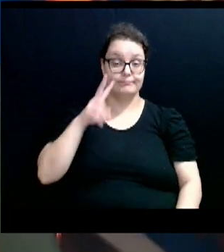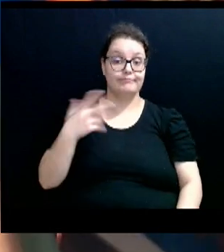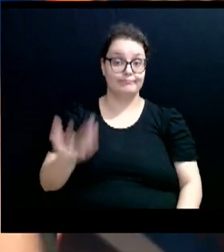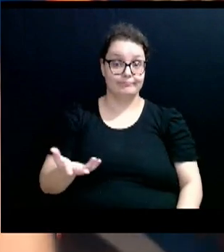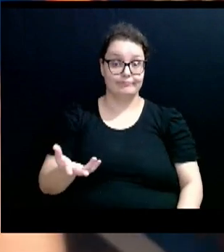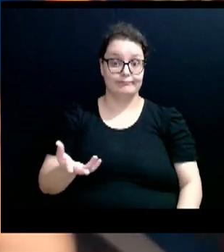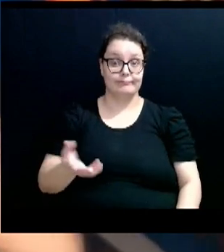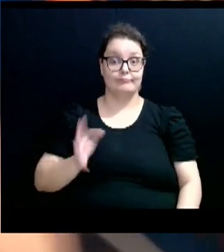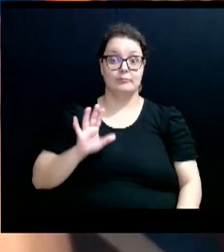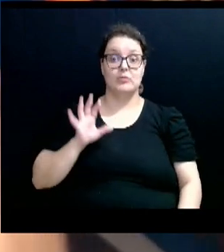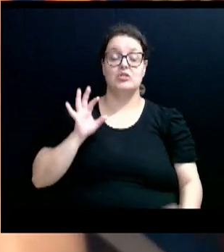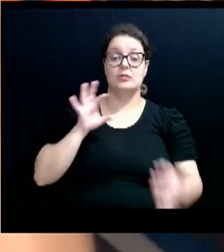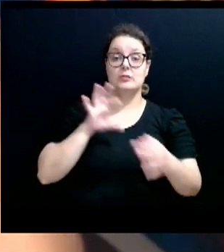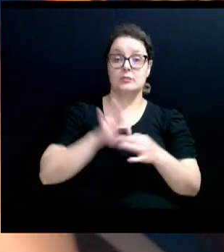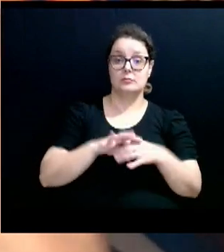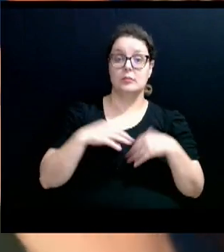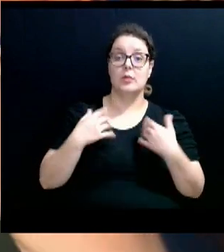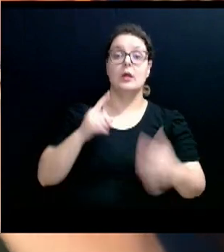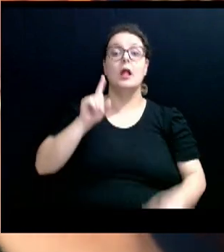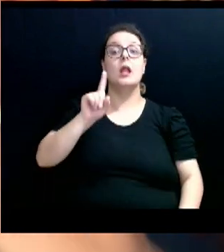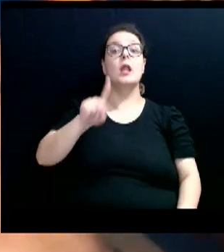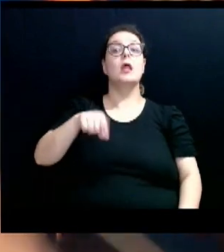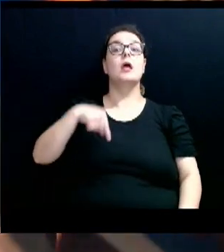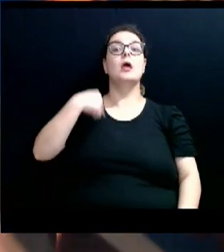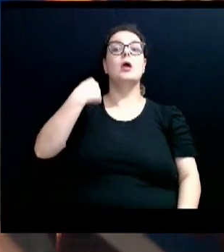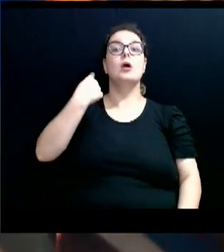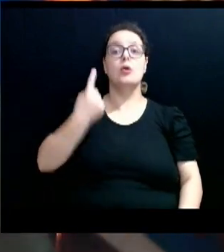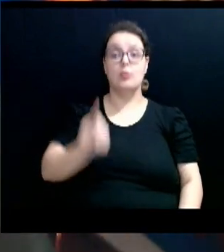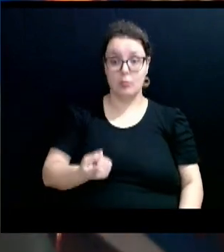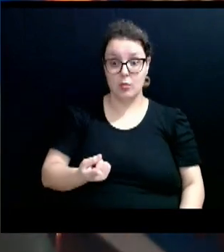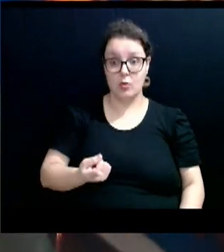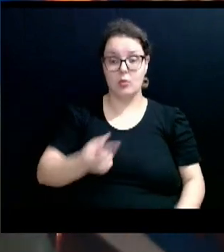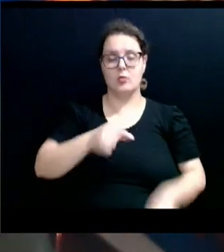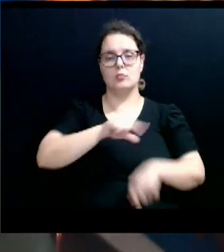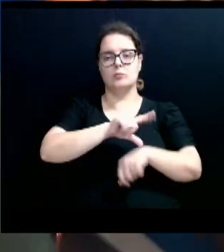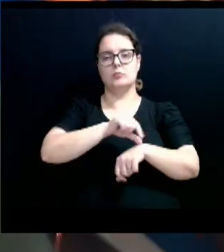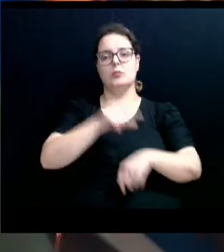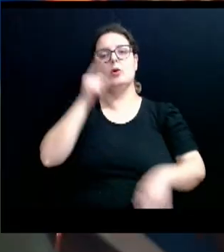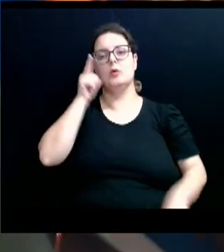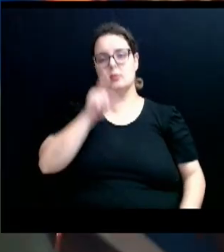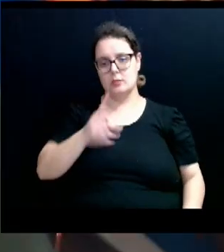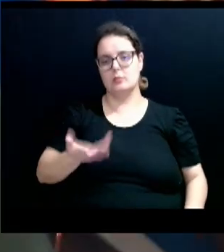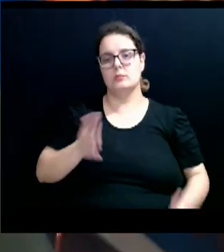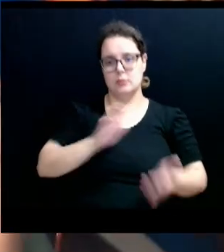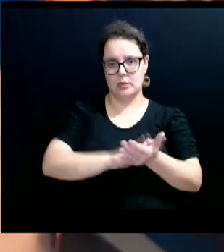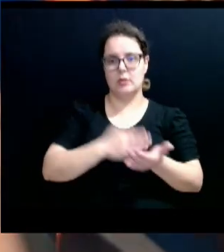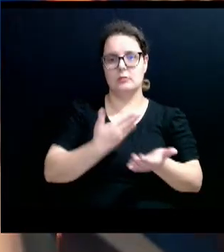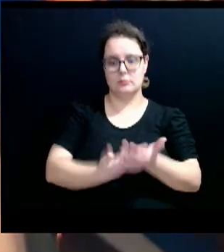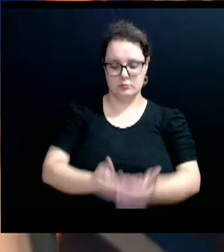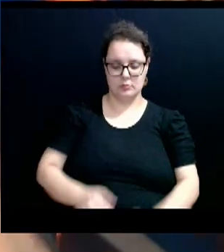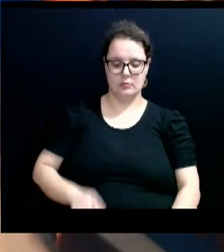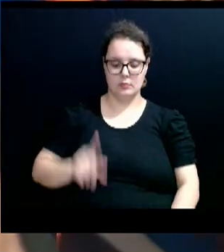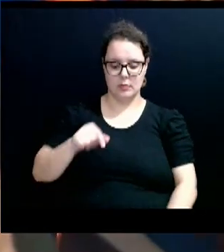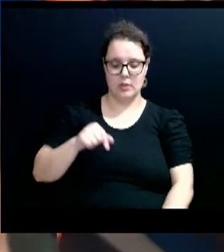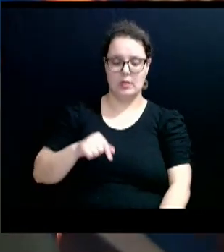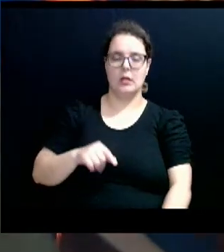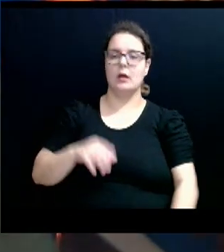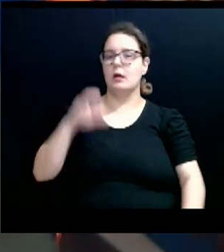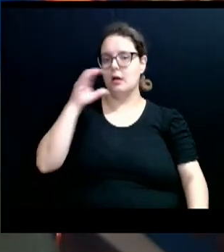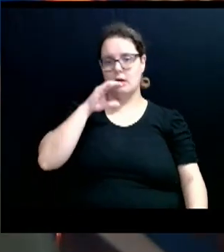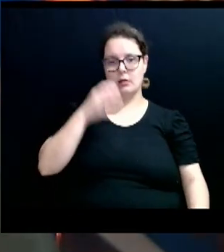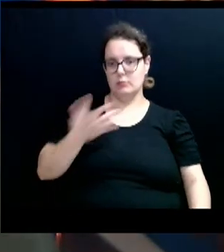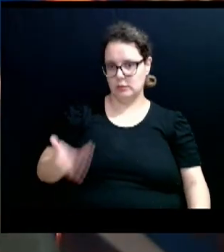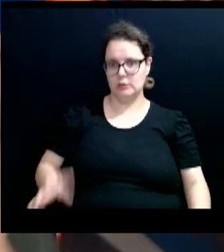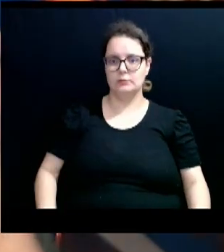conectado. E aí depois, um pouquinho tardiamente, a gente consegue interpretar. Mas é muito rápido.